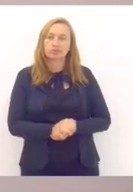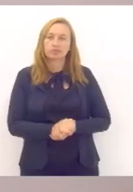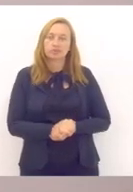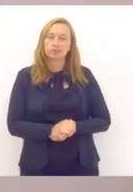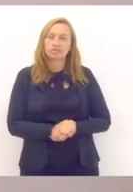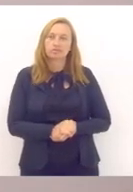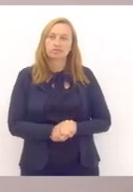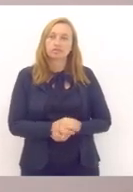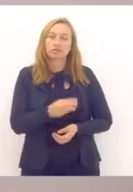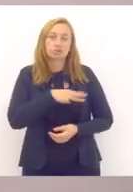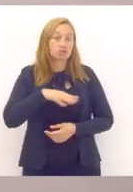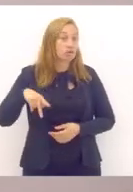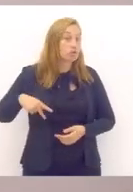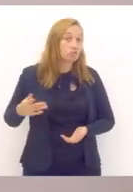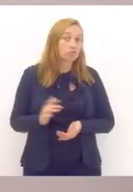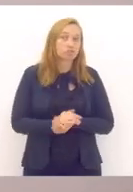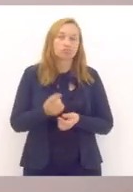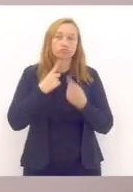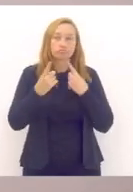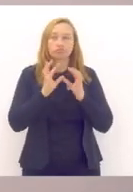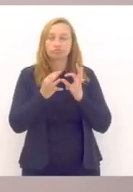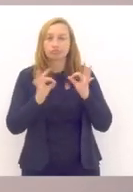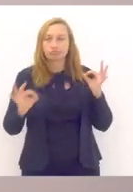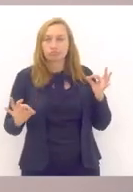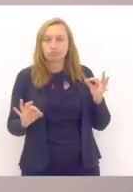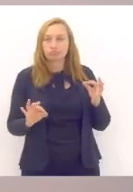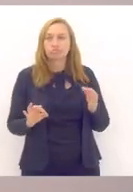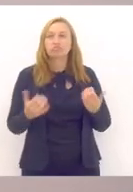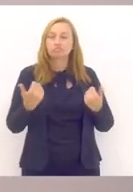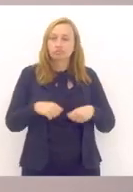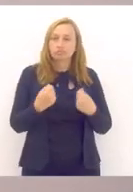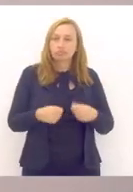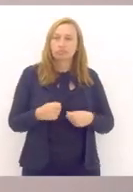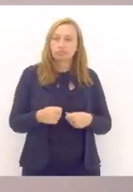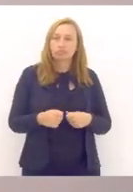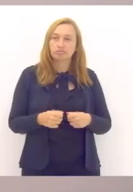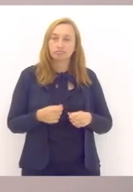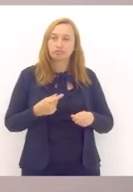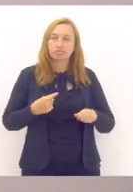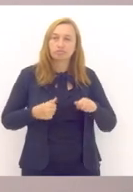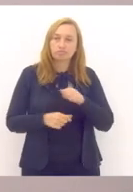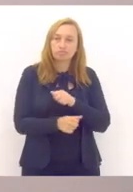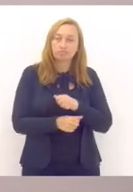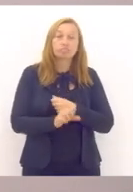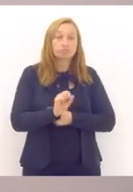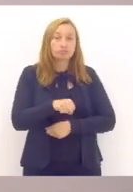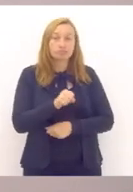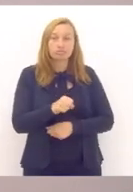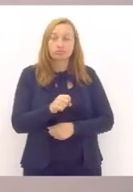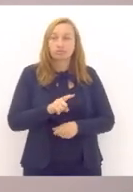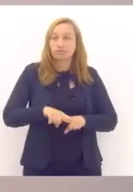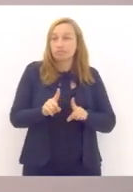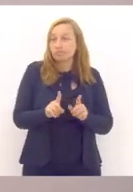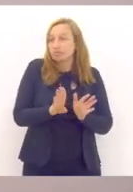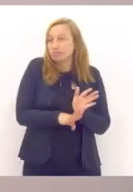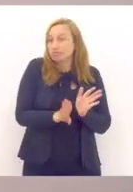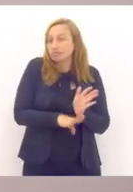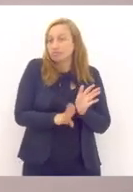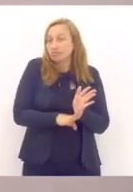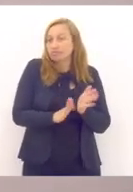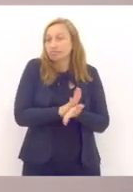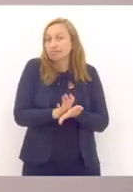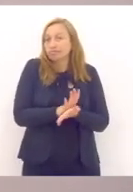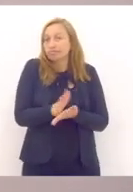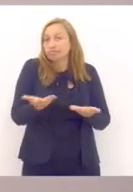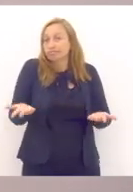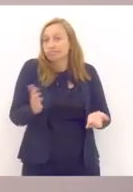com o Ministério Público. Uma discussão longa com eles. Falam, tem que garantir o recurso. Mas não gasta. Não estava conseguindo